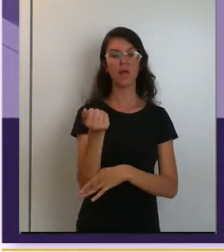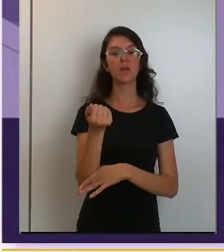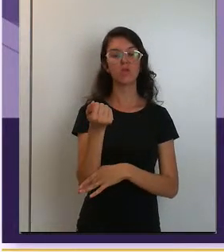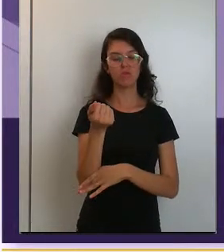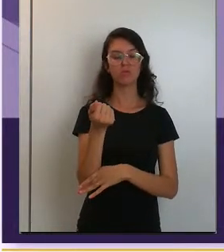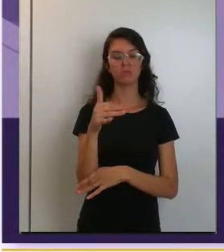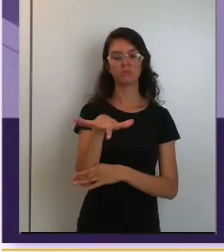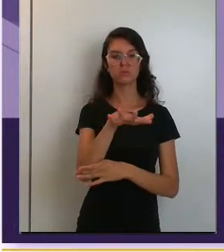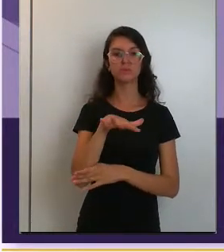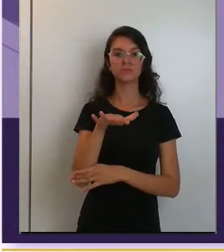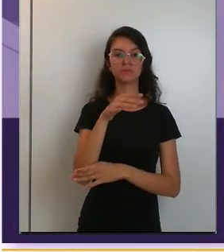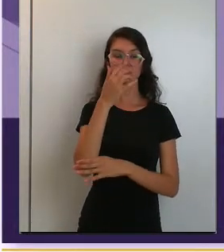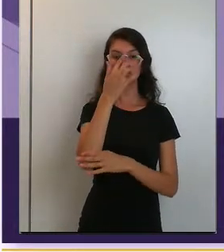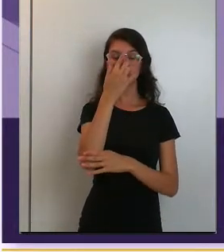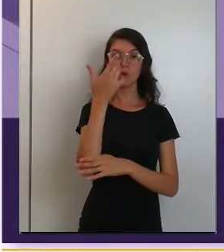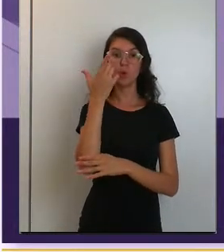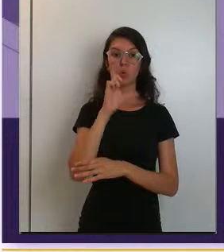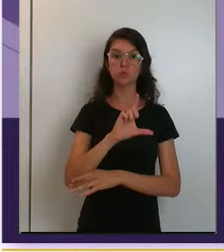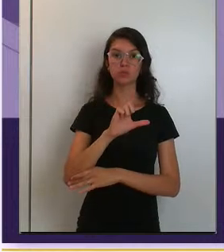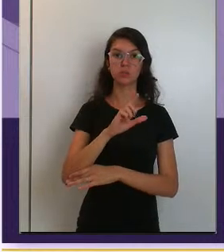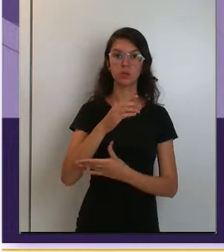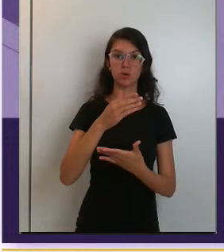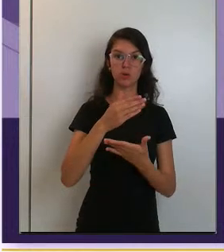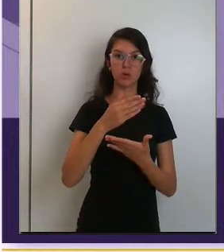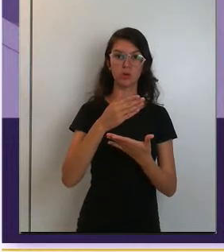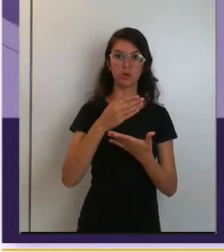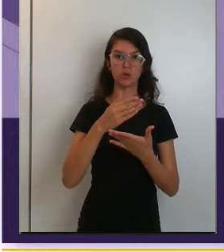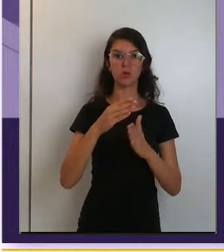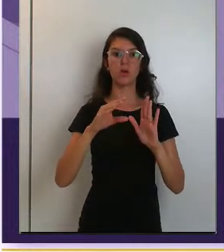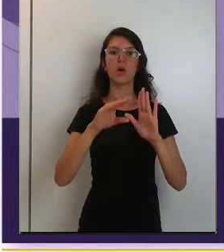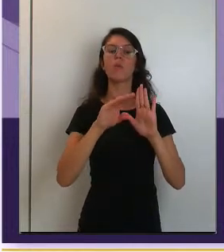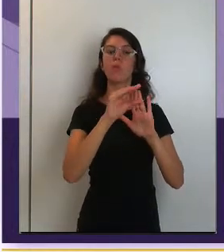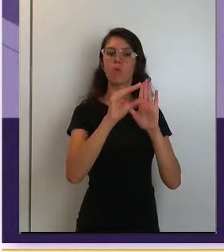esse quadro é a Convenção 156 da